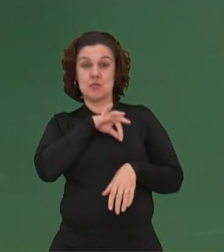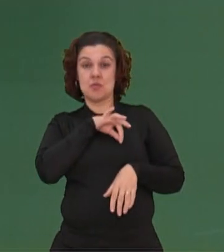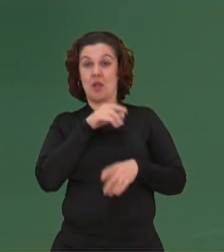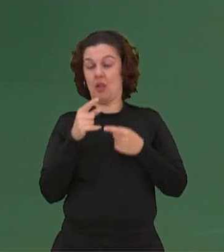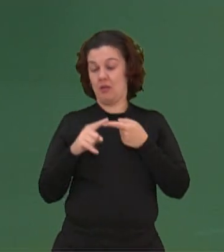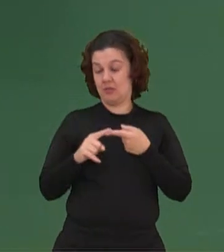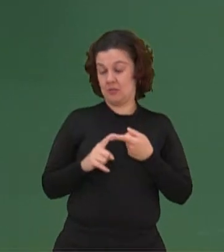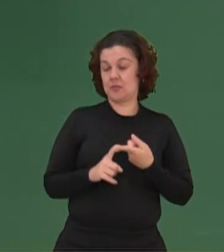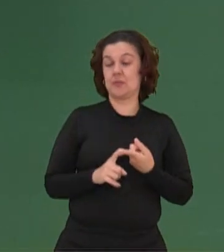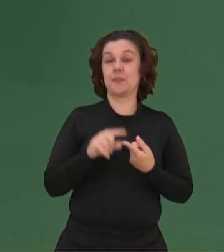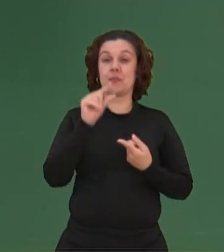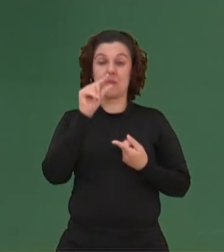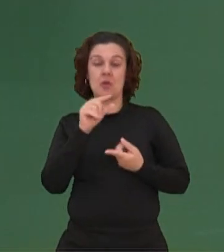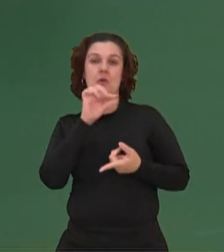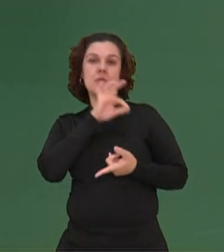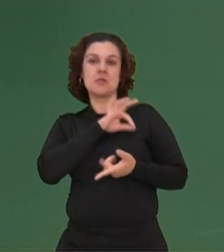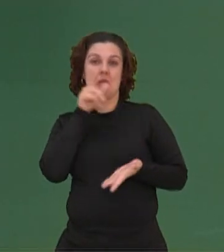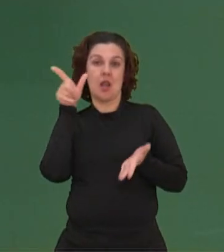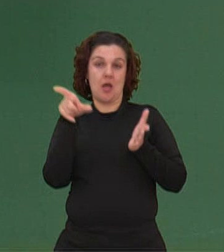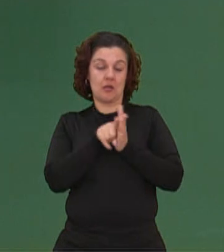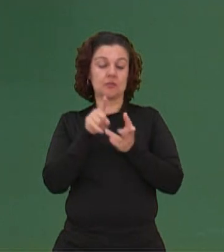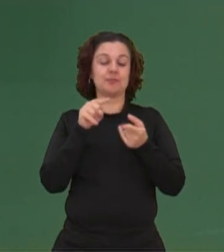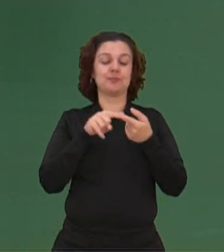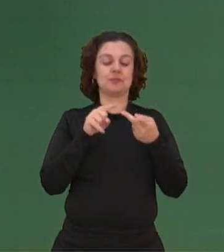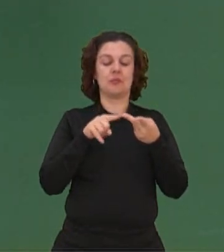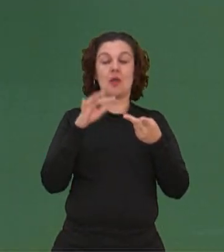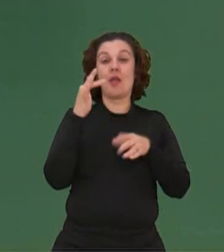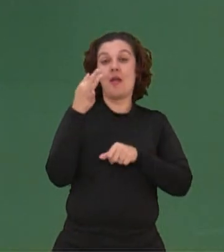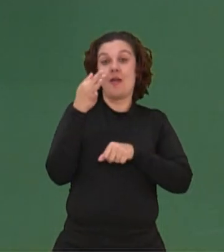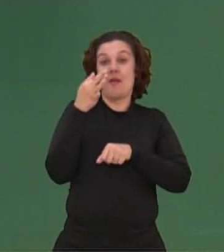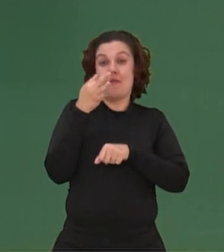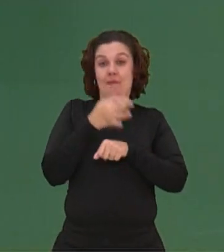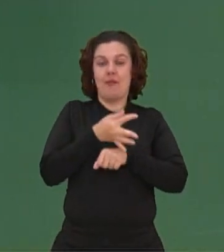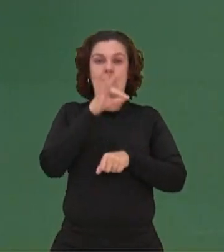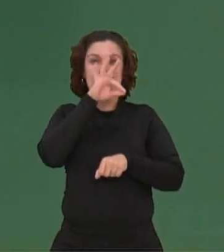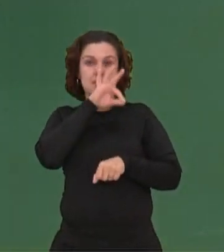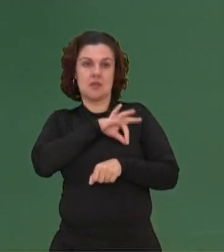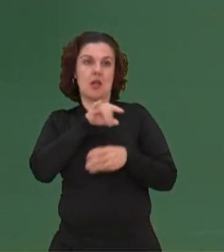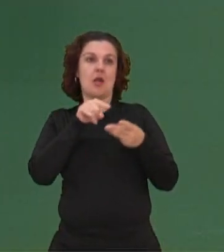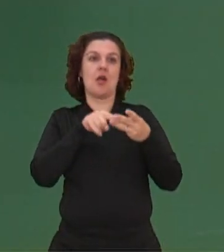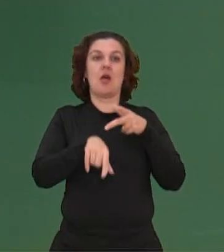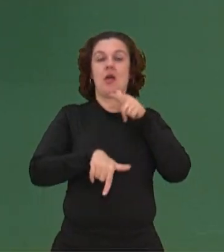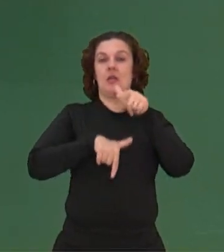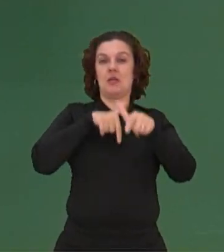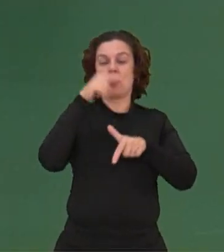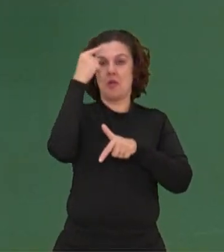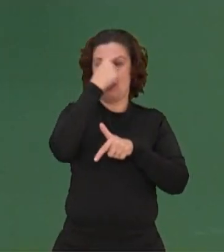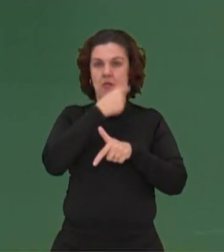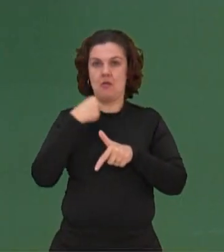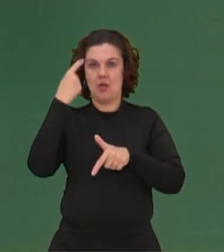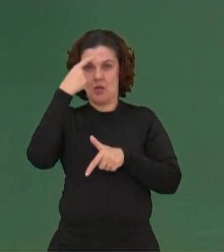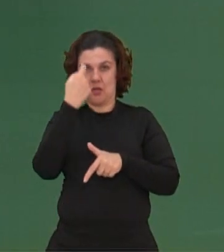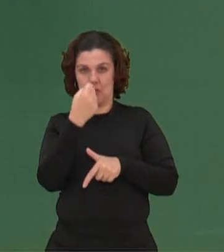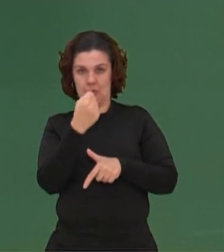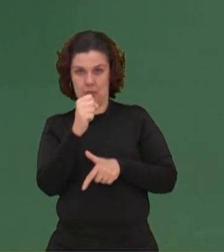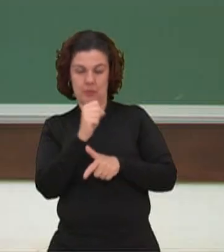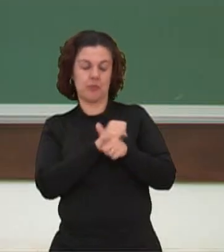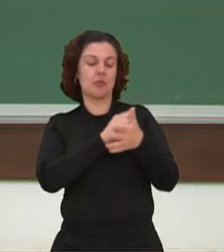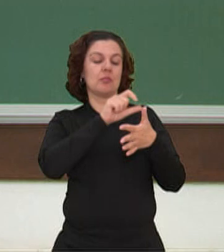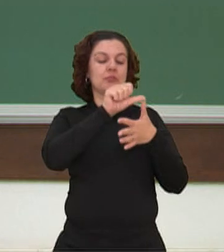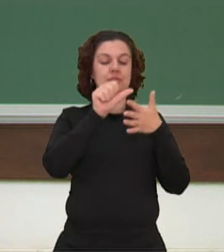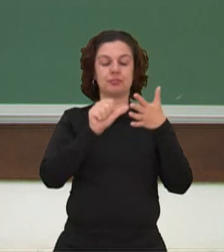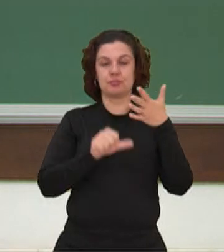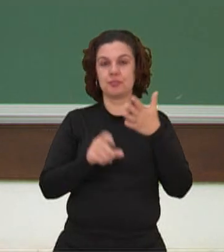uma das leis que está aí colocada, férias remuneradas, jornadas de 8 horas, entre outros direitos